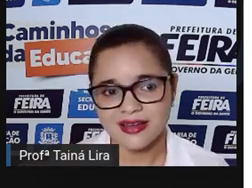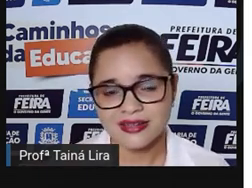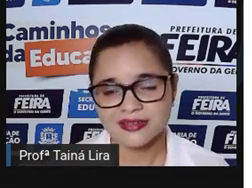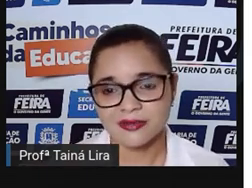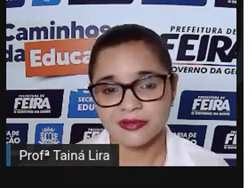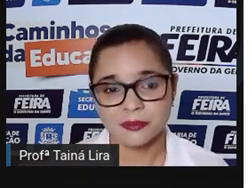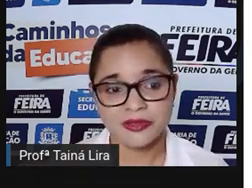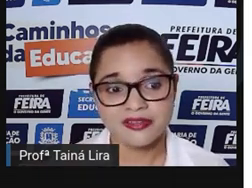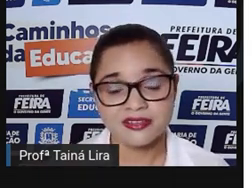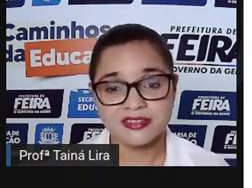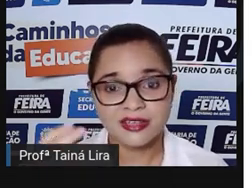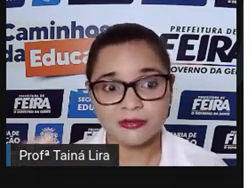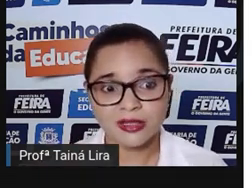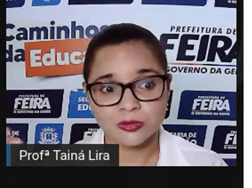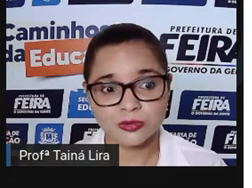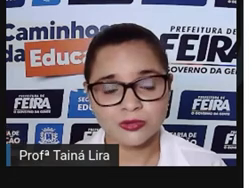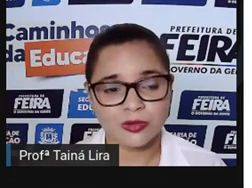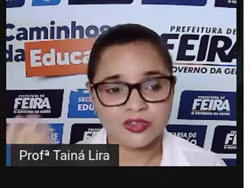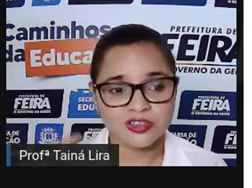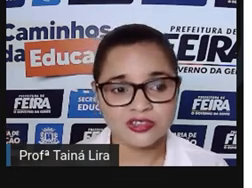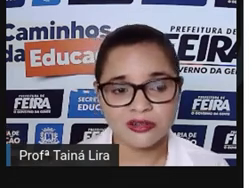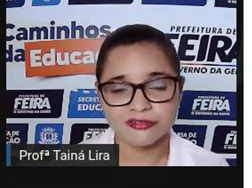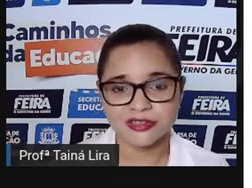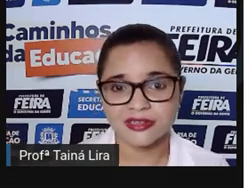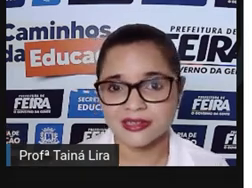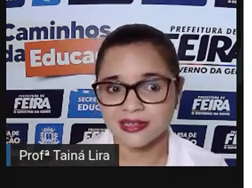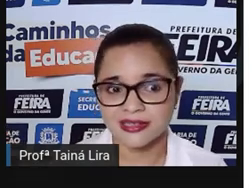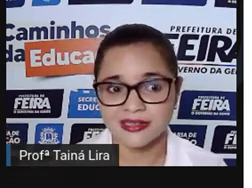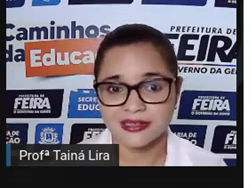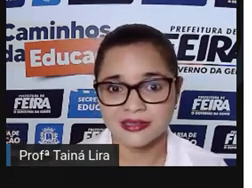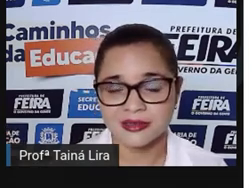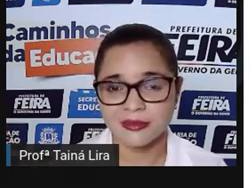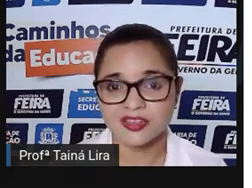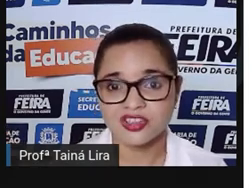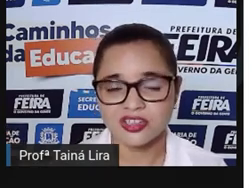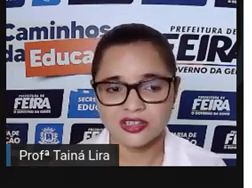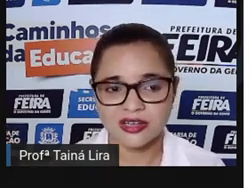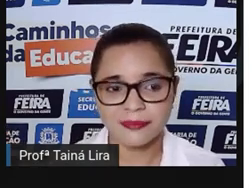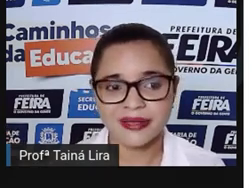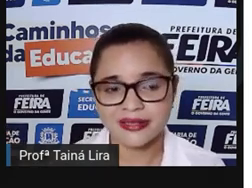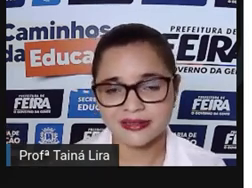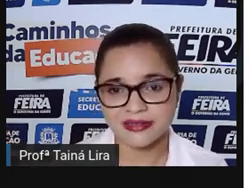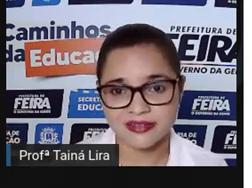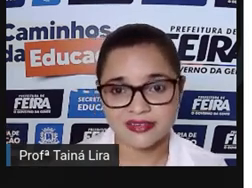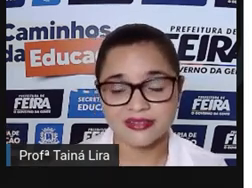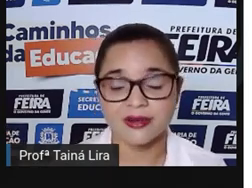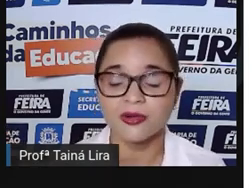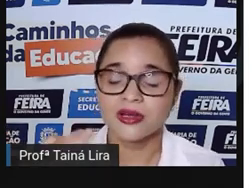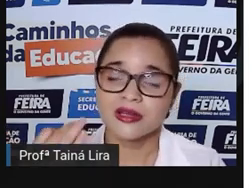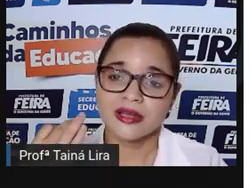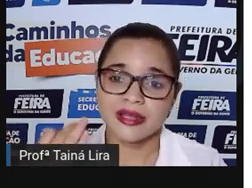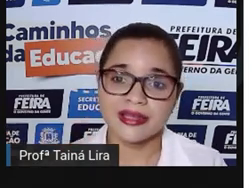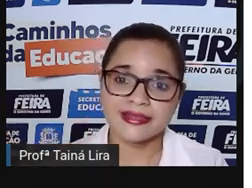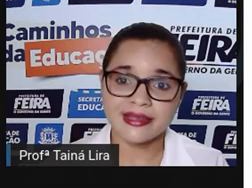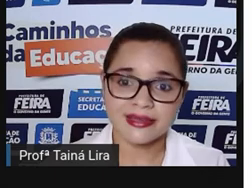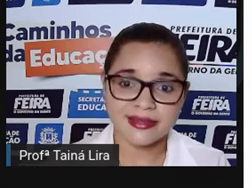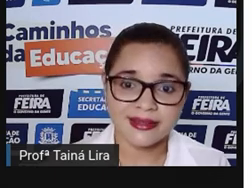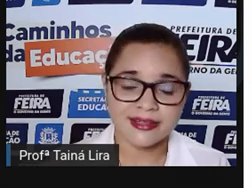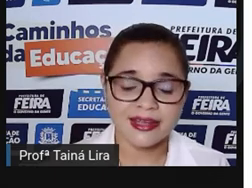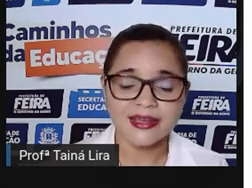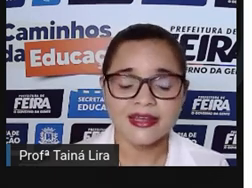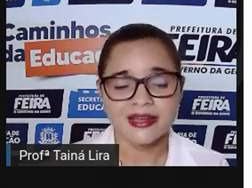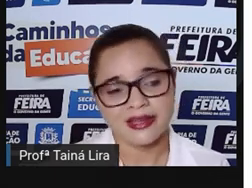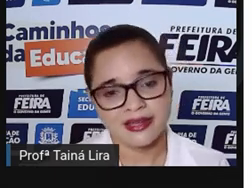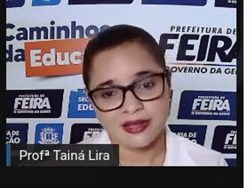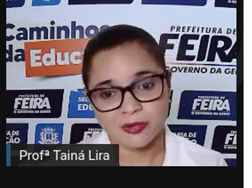tá? Então, muitas vezes nem um adulto não gosta de estar ouvindo aquilo ali, imagine, né, para criança. Então, tem que ter,